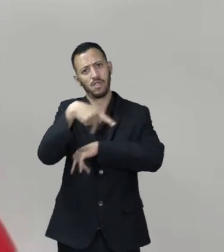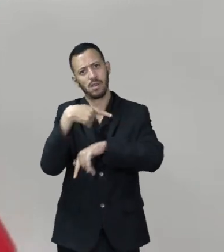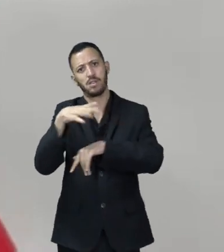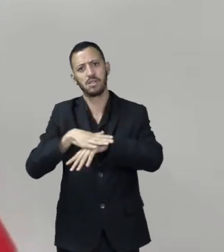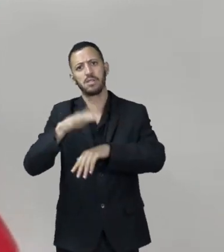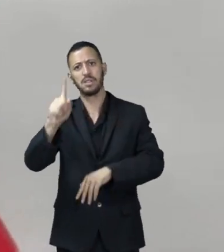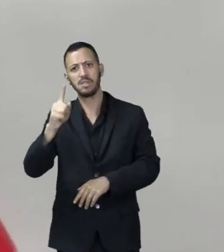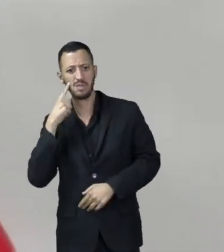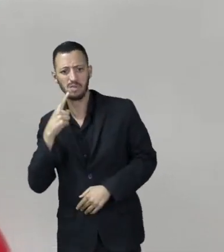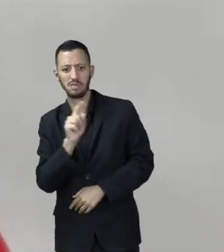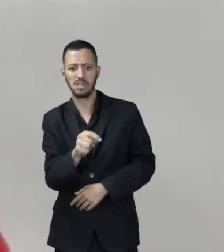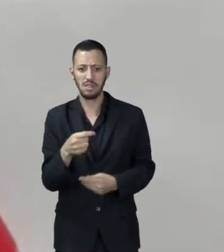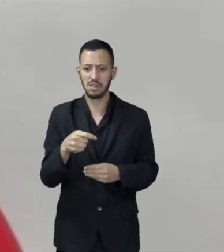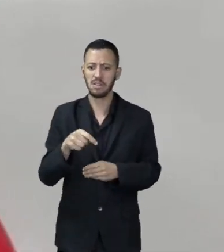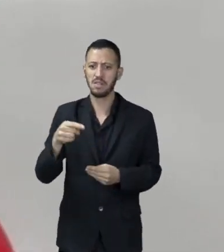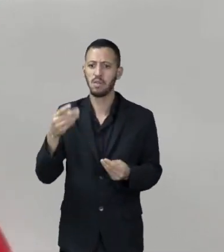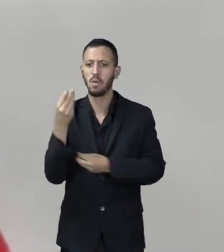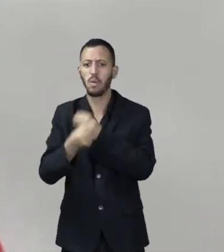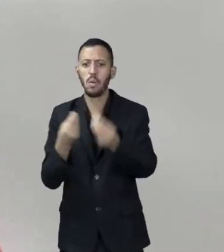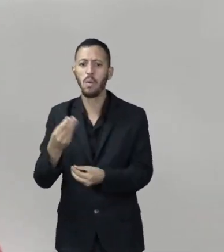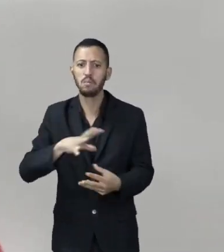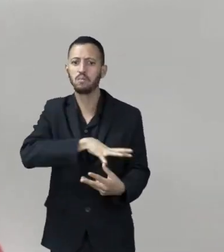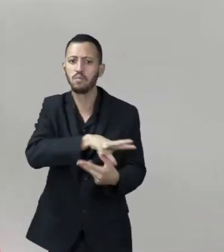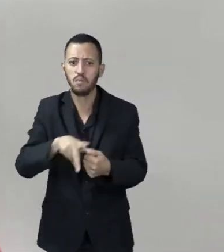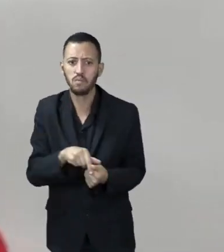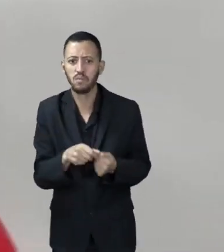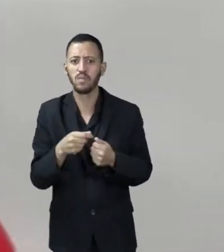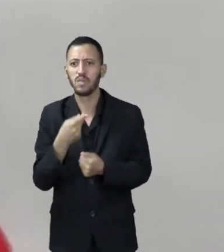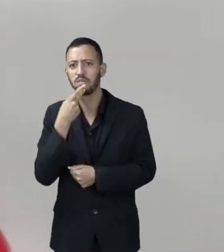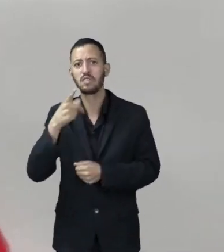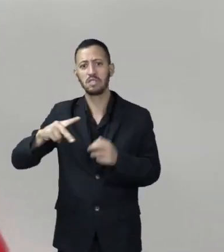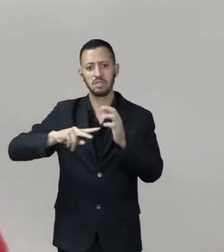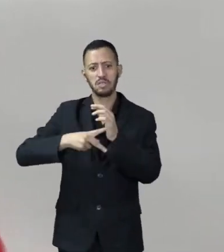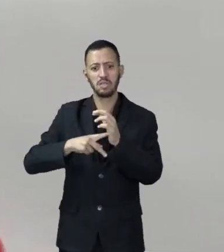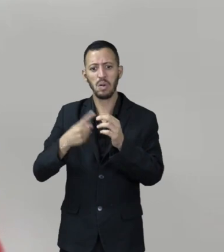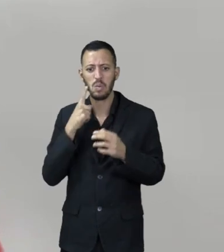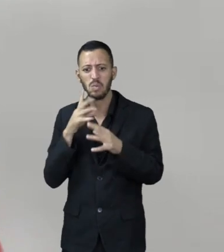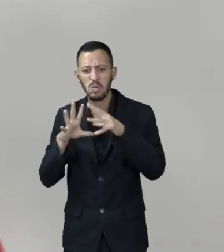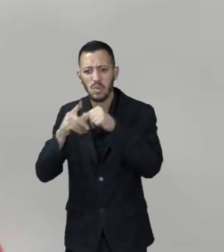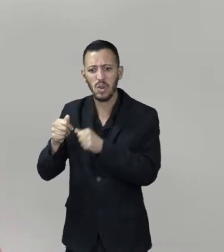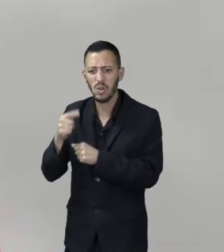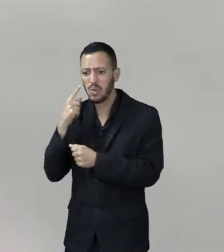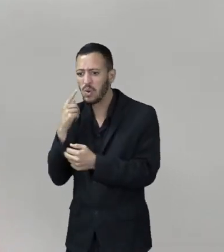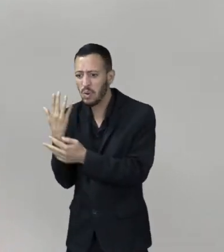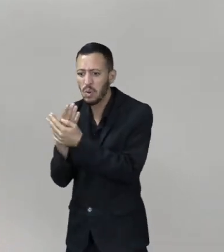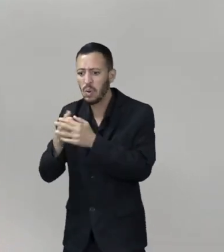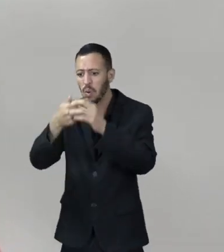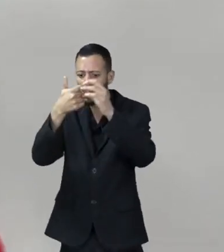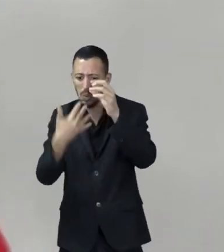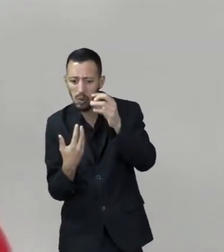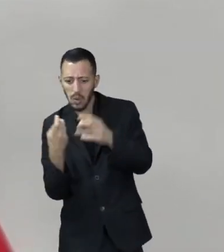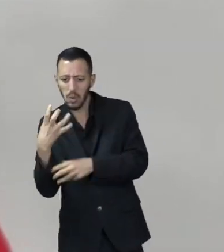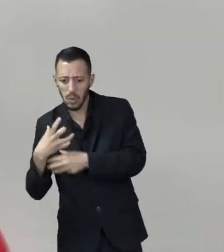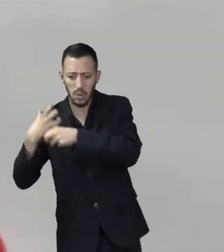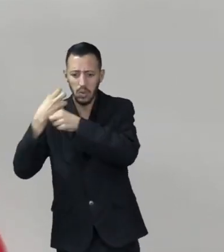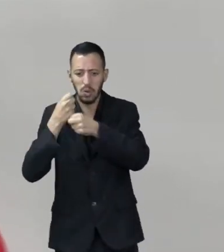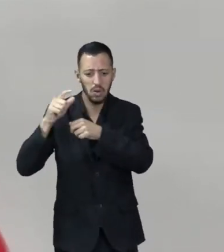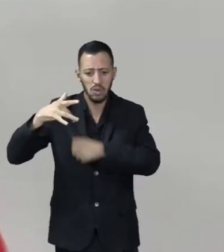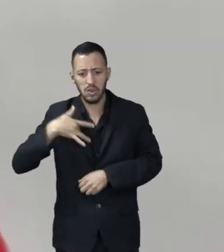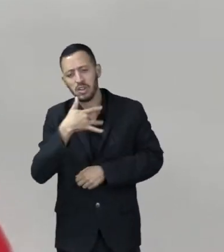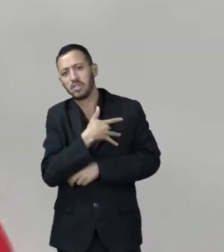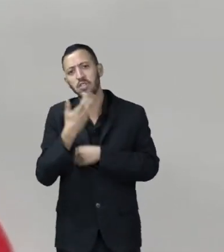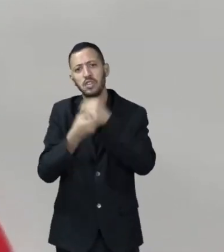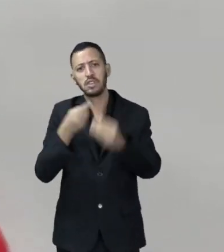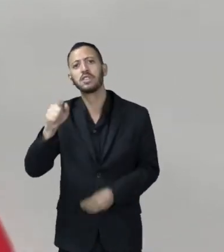isso, cartas magnas mundiais, como a CID, que é a Classificação Internacional de Doenças, que é pactuada em Assembleia Mundial da Saúde,